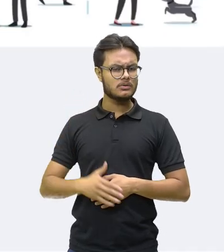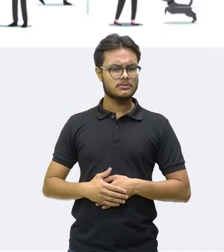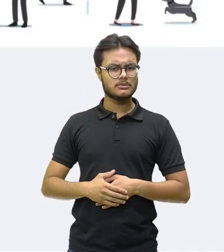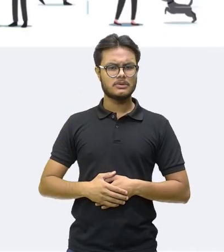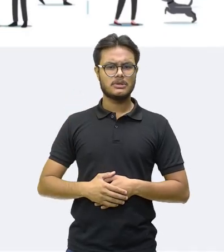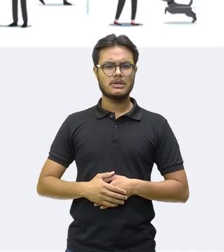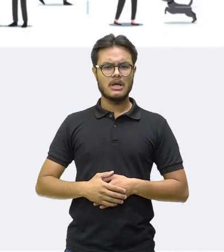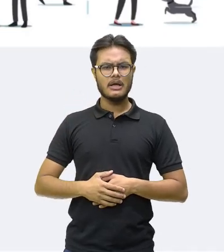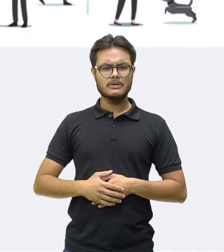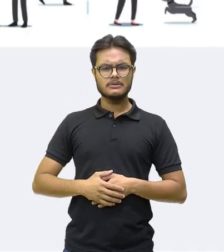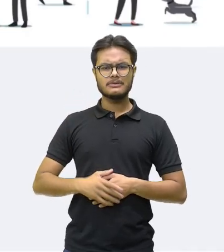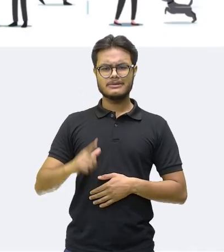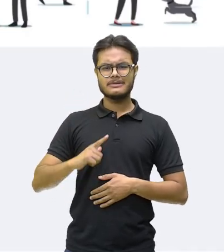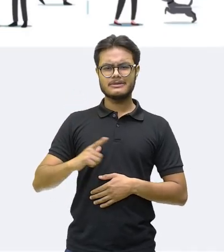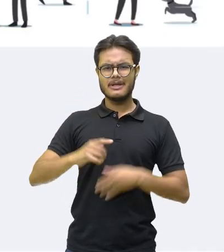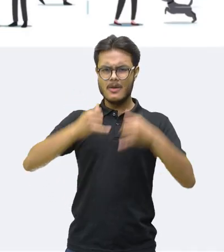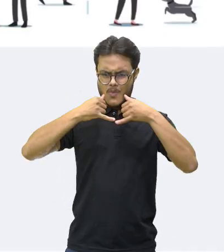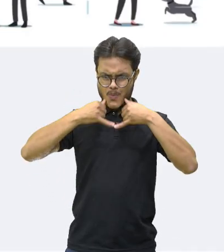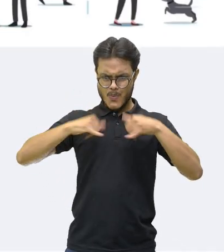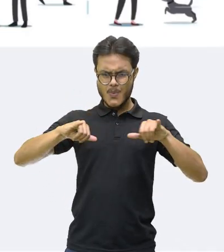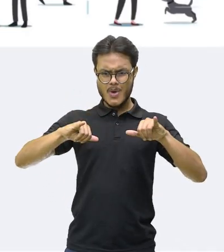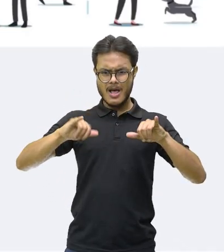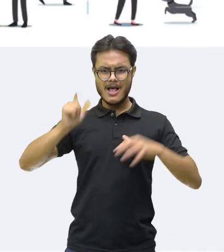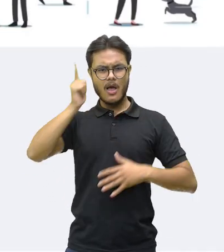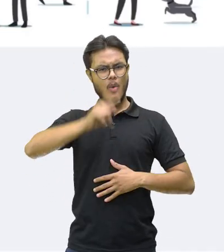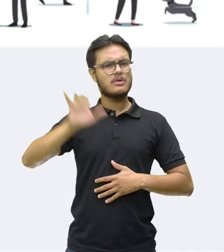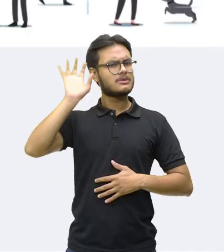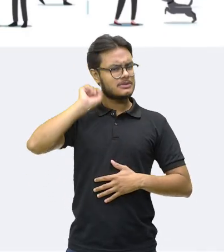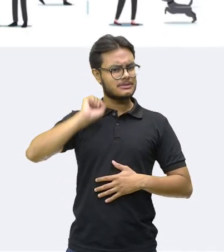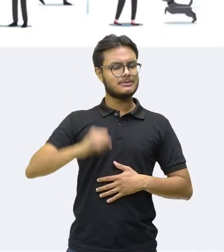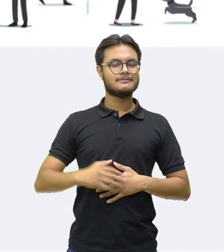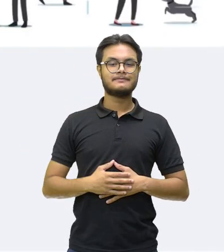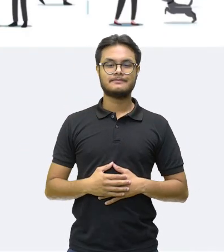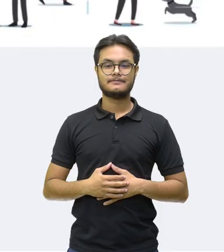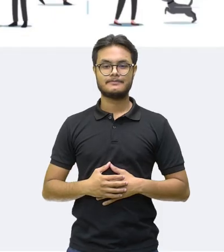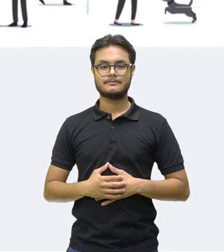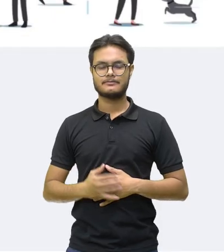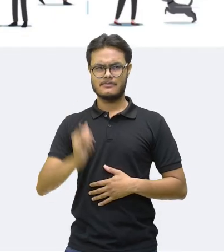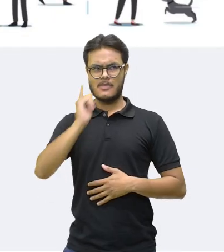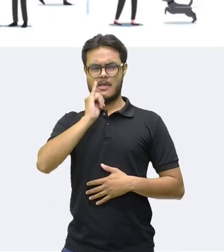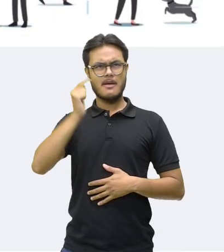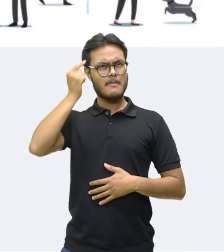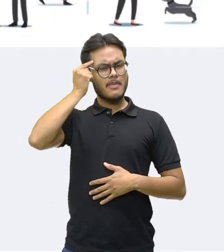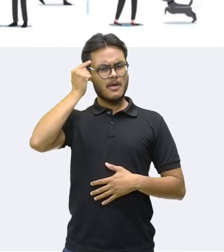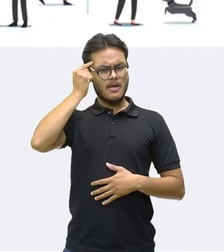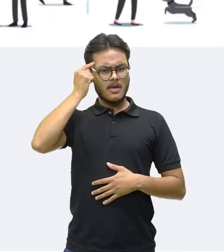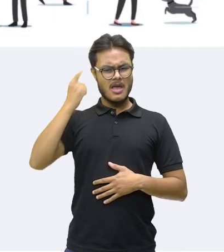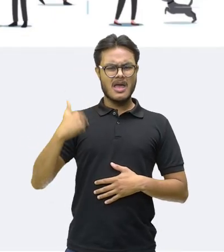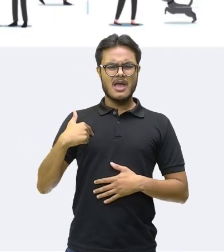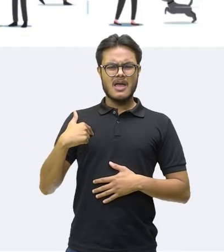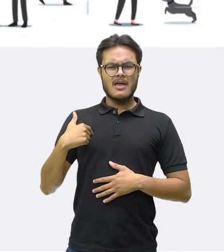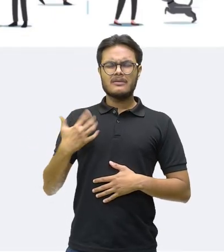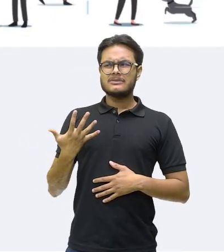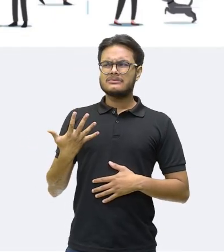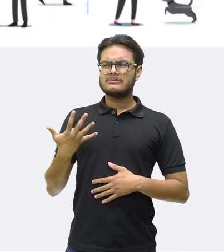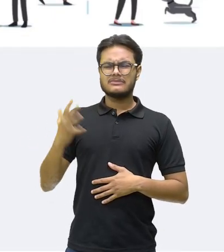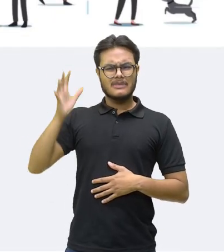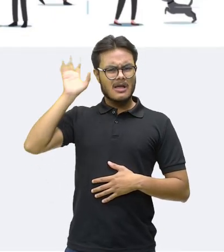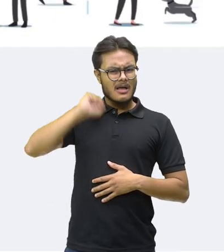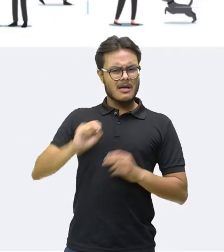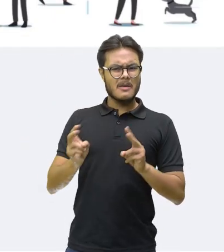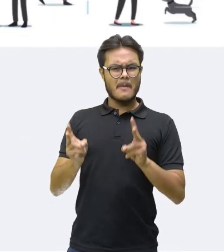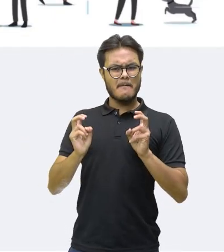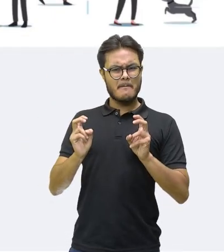lá, tá vendo o elefantezinho lá? Ele consegue, tá certo? Aí você fica pensando, professor, mas eu só vou conseguir perceber as